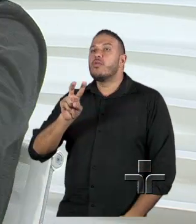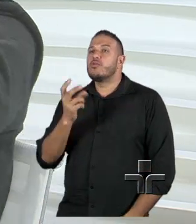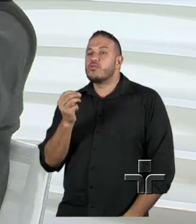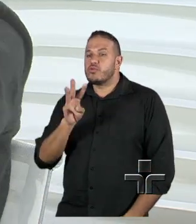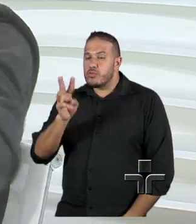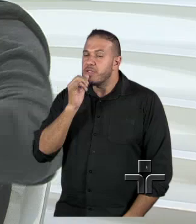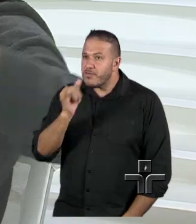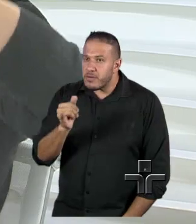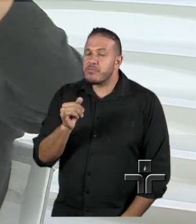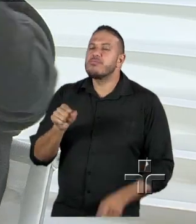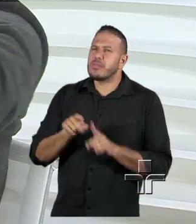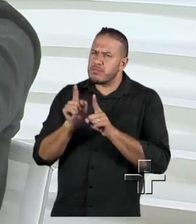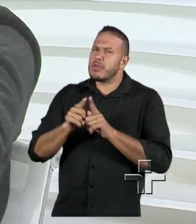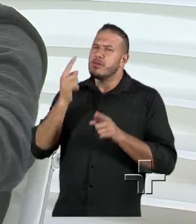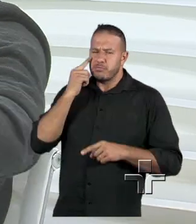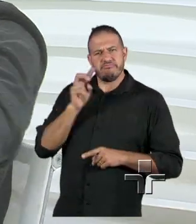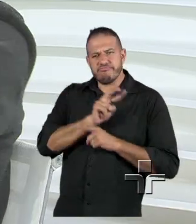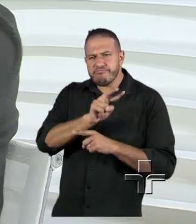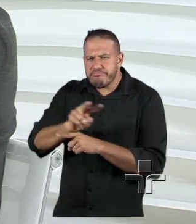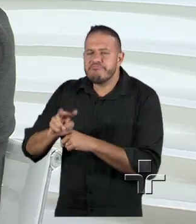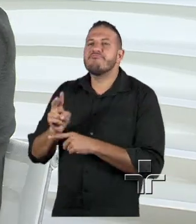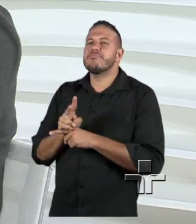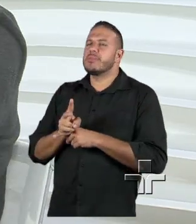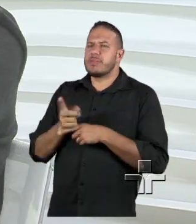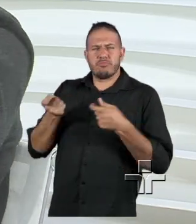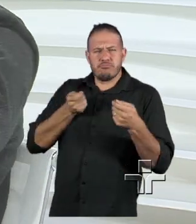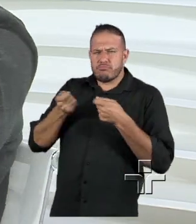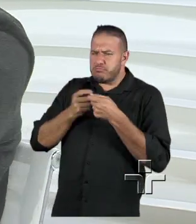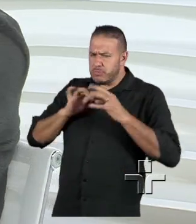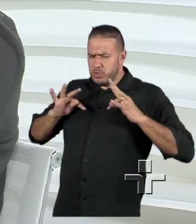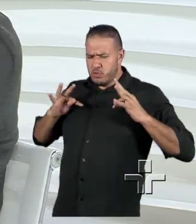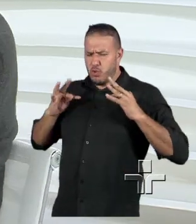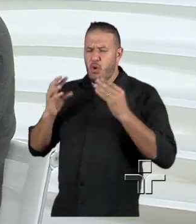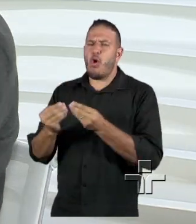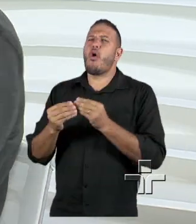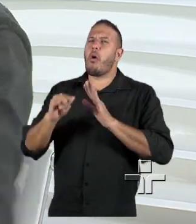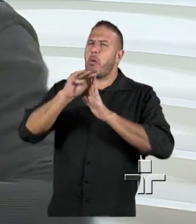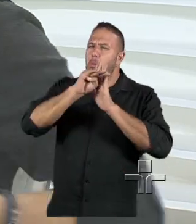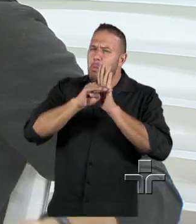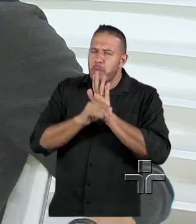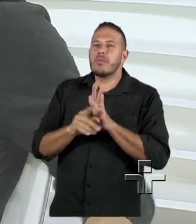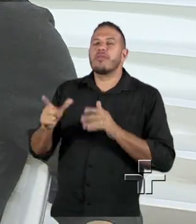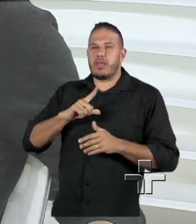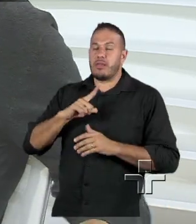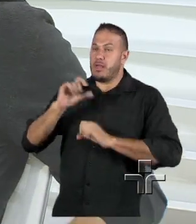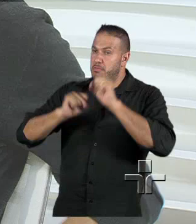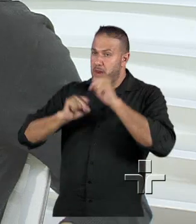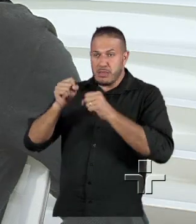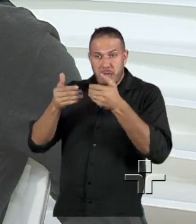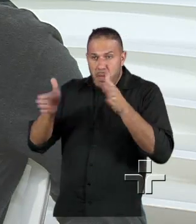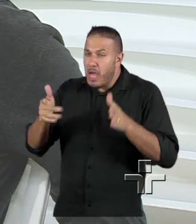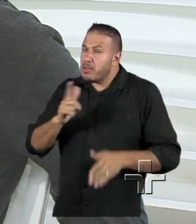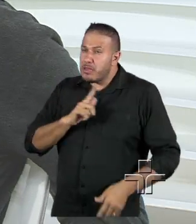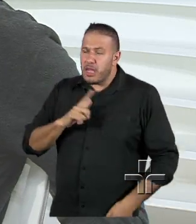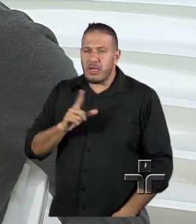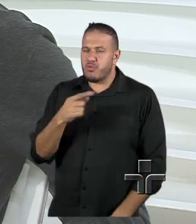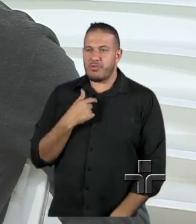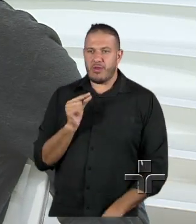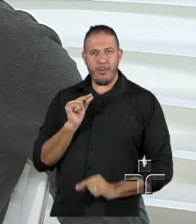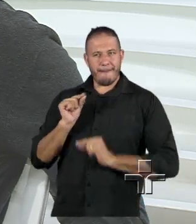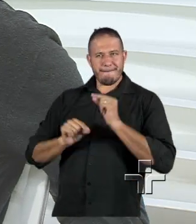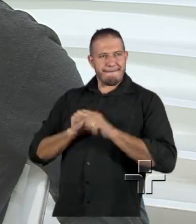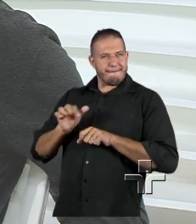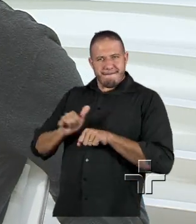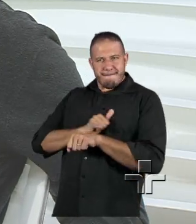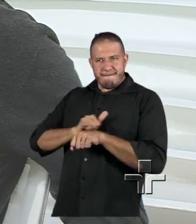disse, auditada, tem governança, tem todos os preceitos que uma companhia aberta tem que ter. Não tem um motivo estratégico